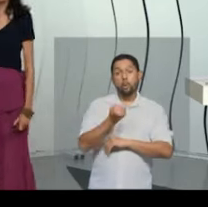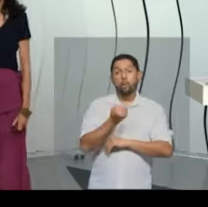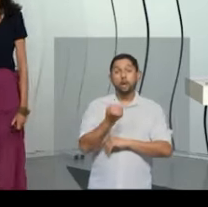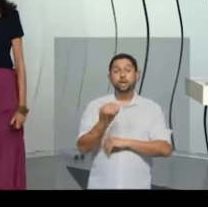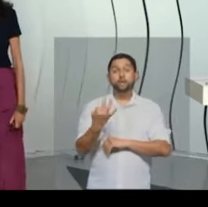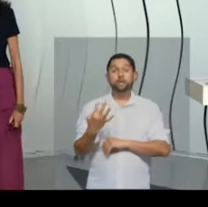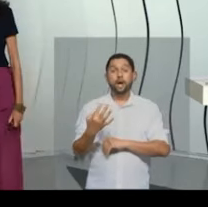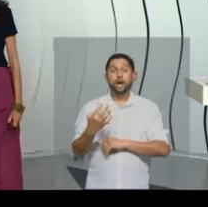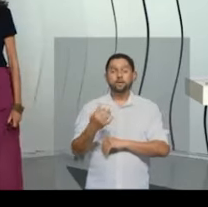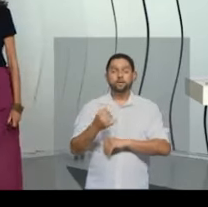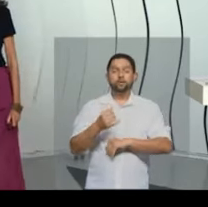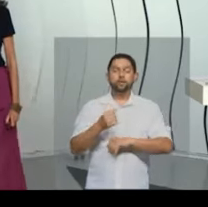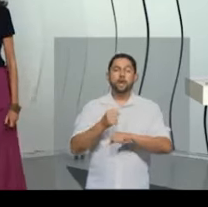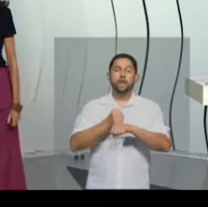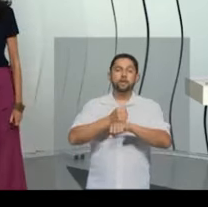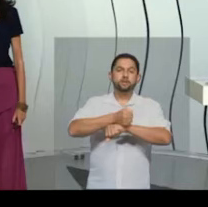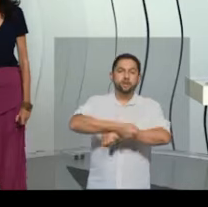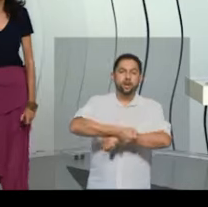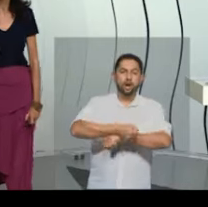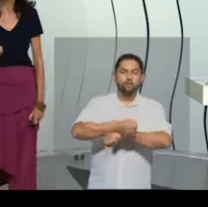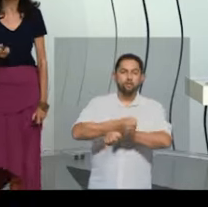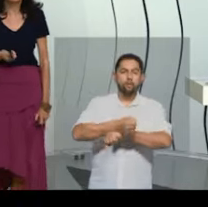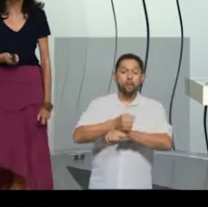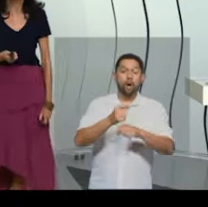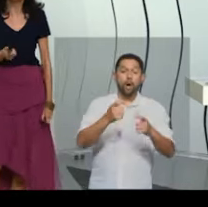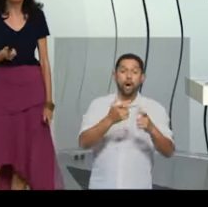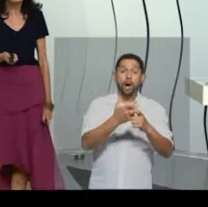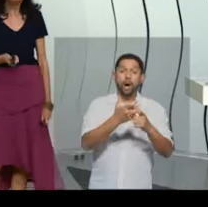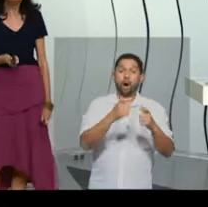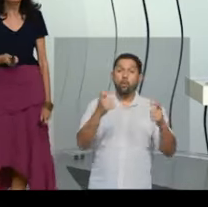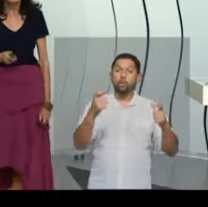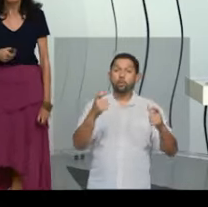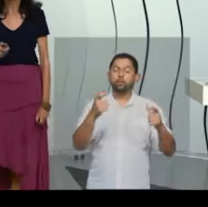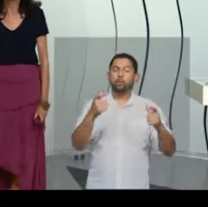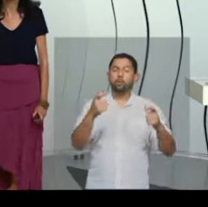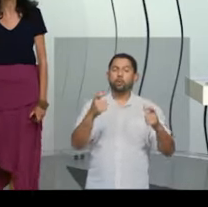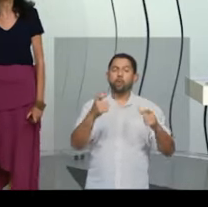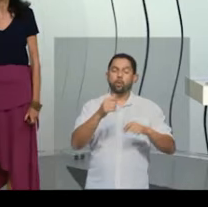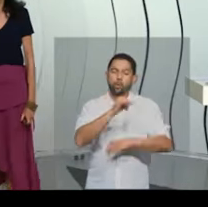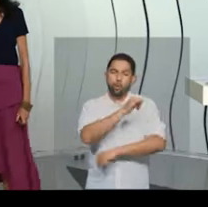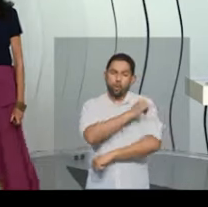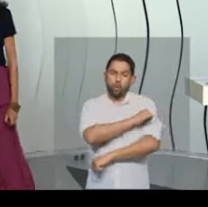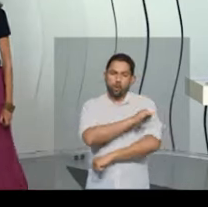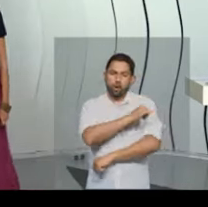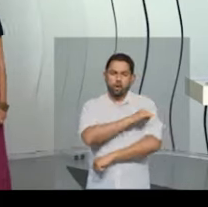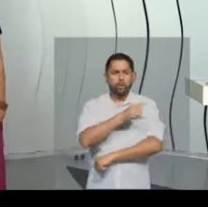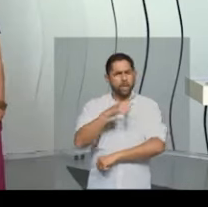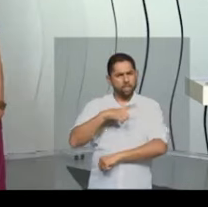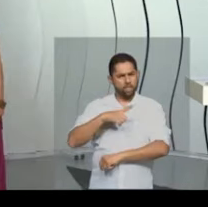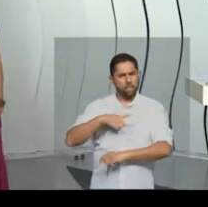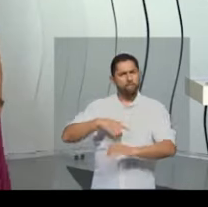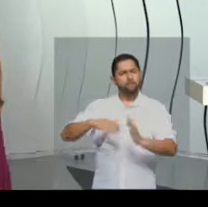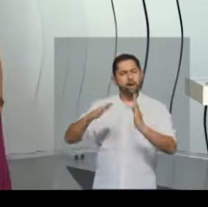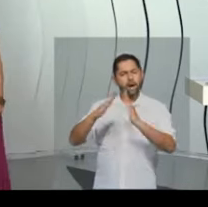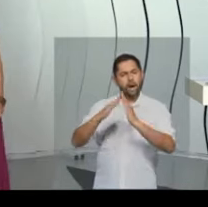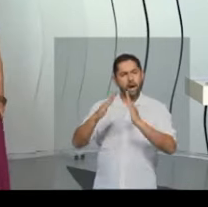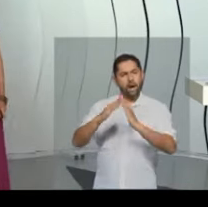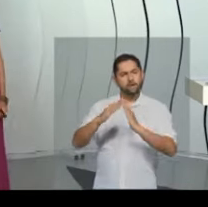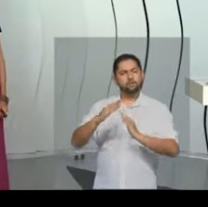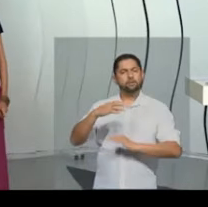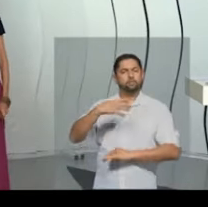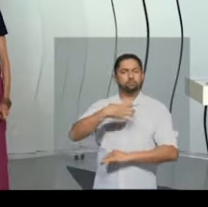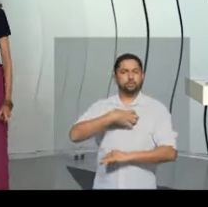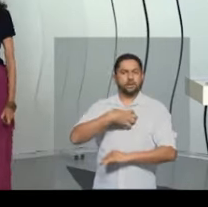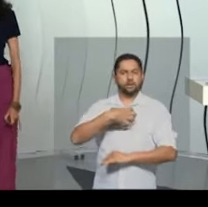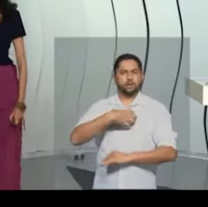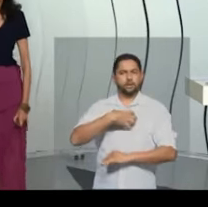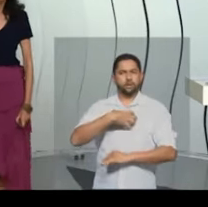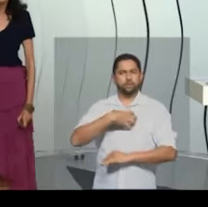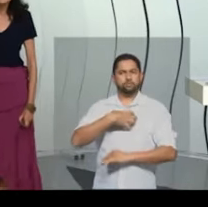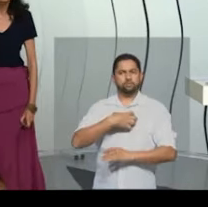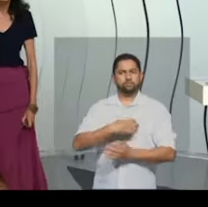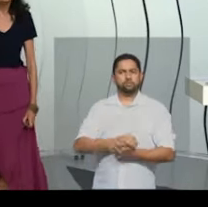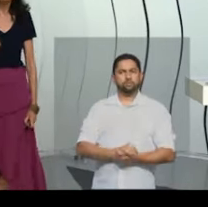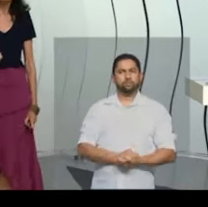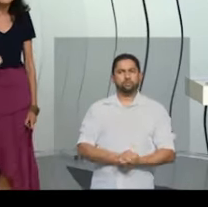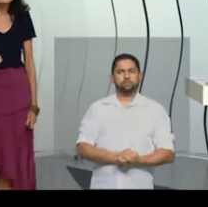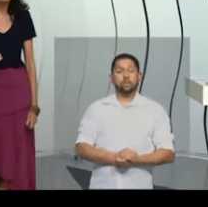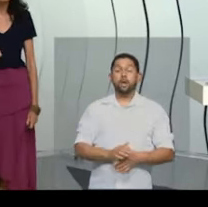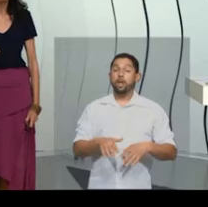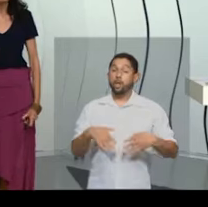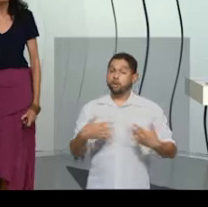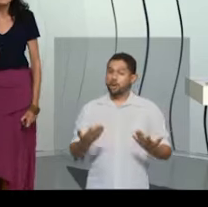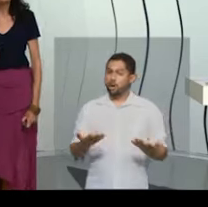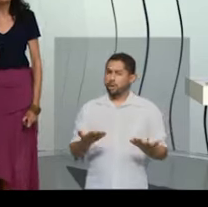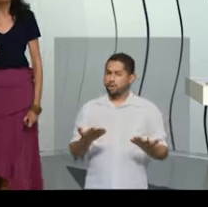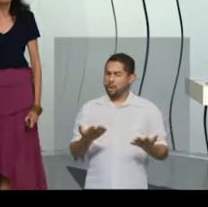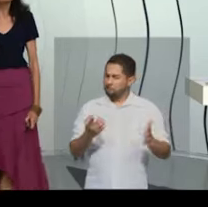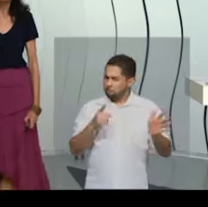aumentou no Rio de Janeiro e ficou estável na Bahia. Muito provavelmente a questão vai cobrar de